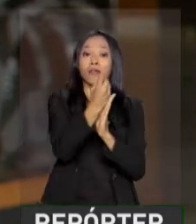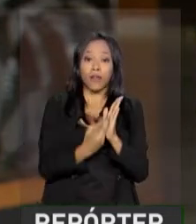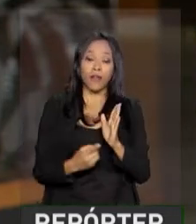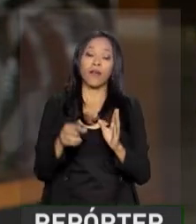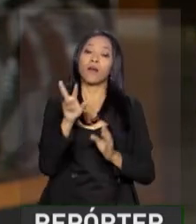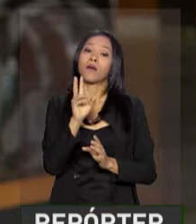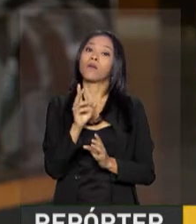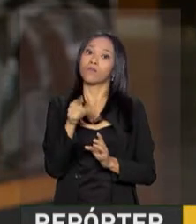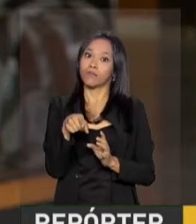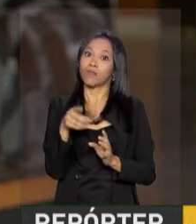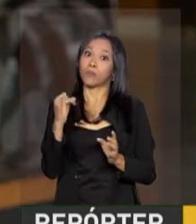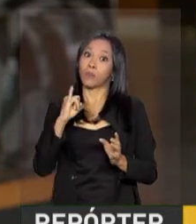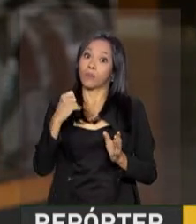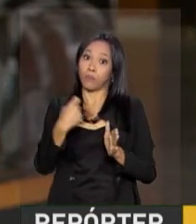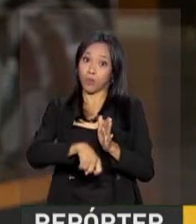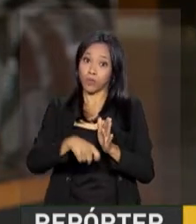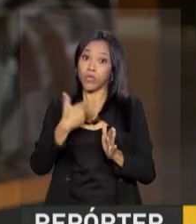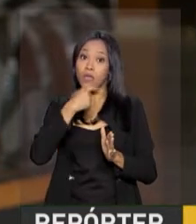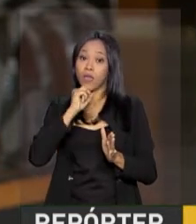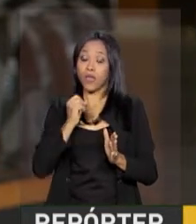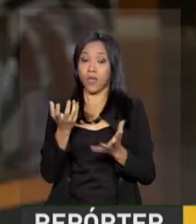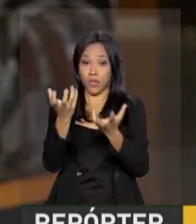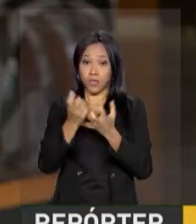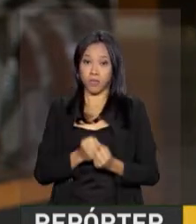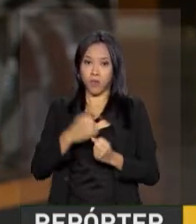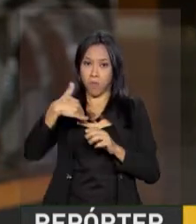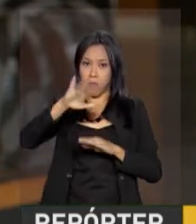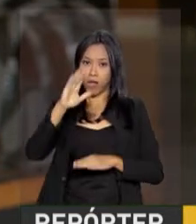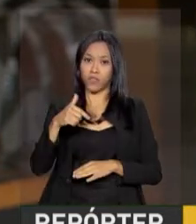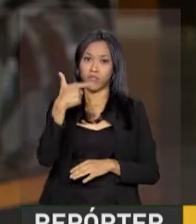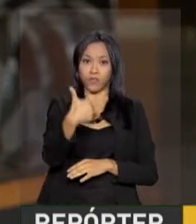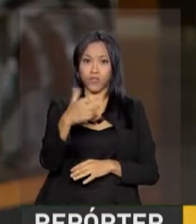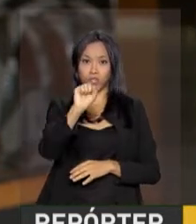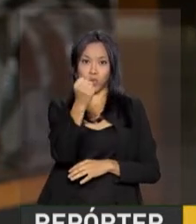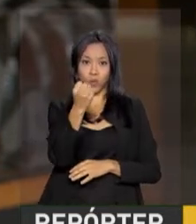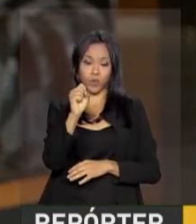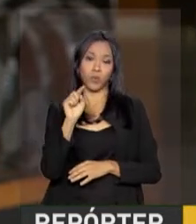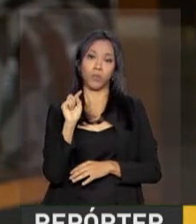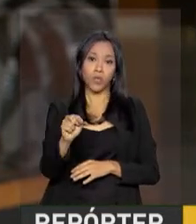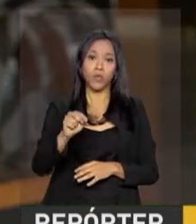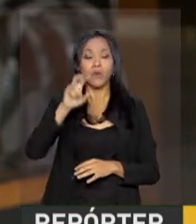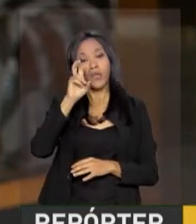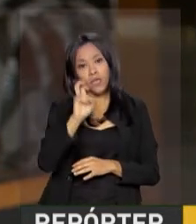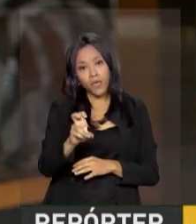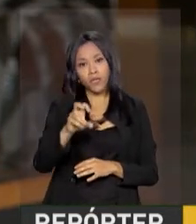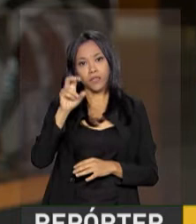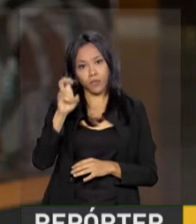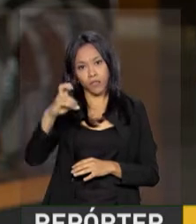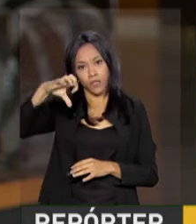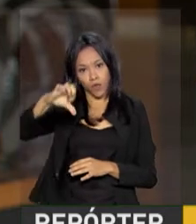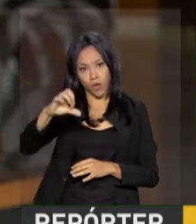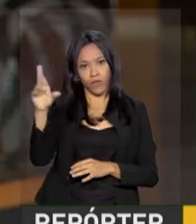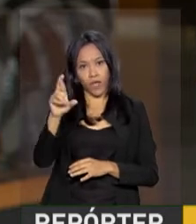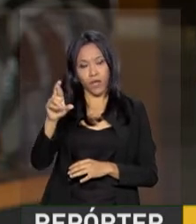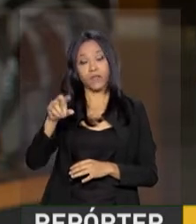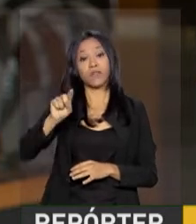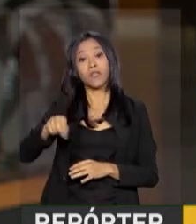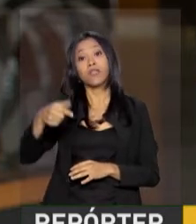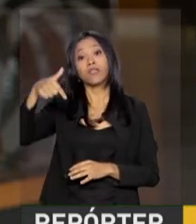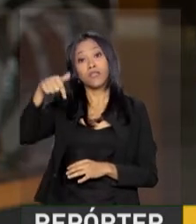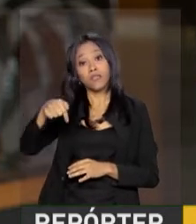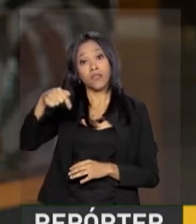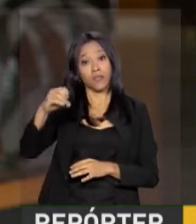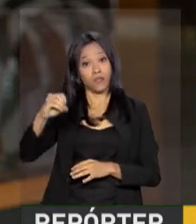de renda quem recebeu em 2017 mais de vinte e oito mil quinhentos e cinquenta e nove reais e setenta centavos